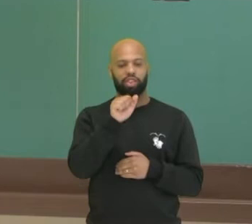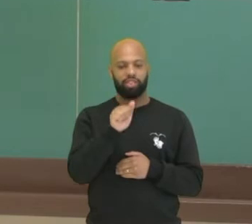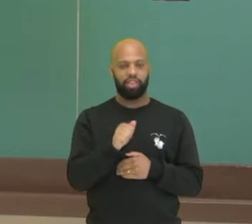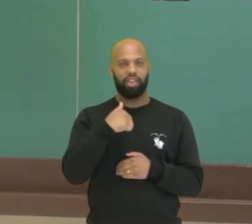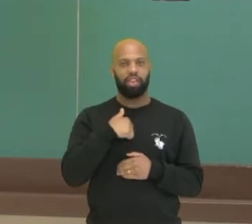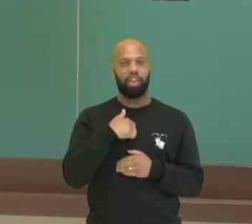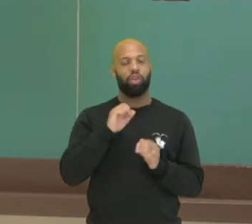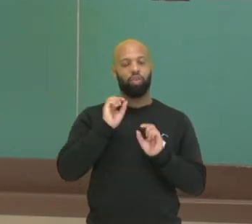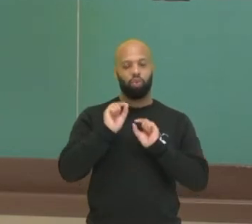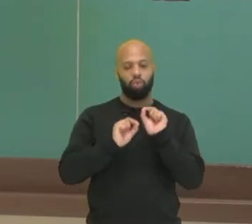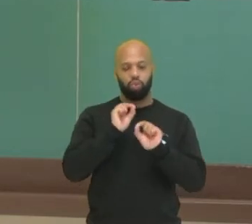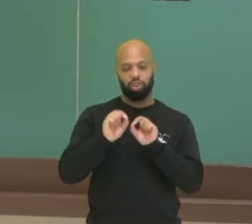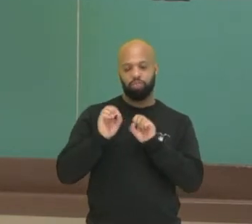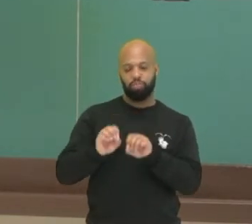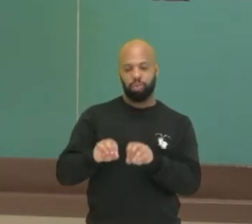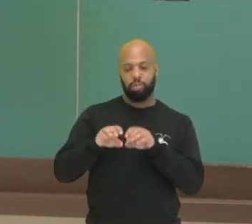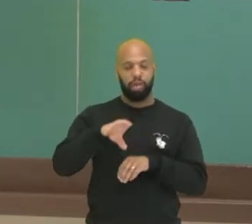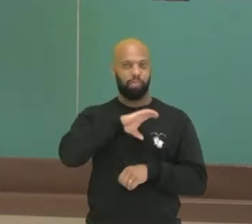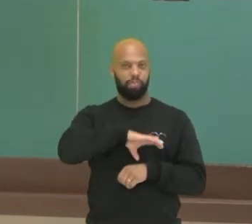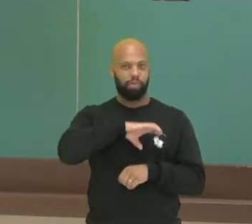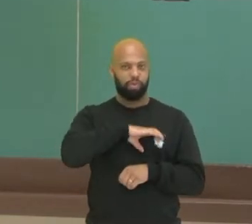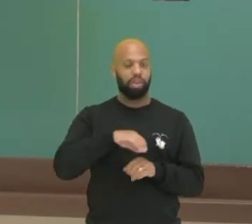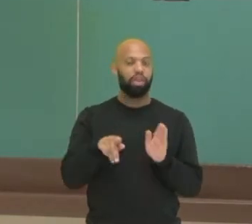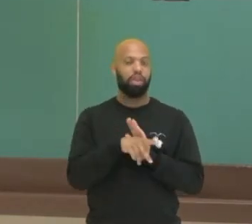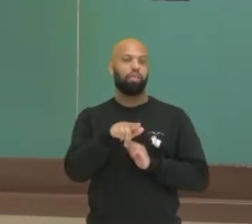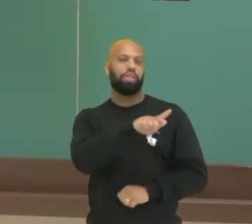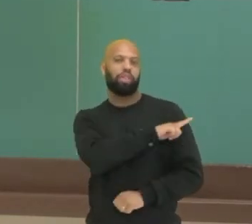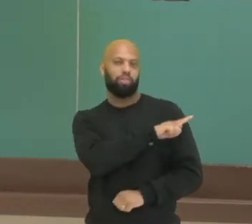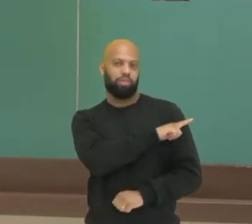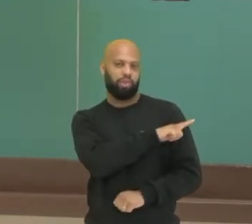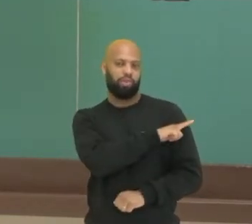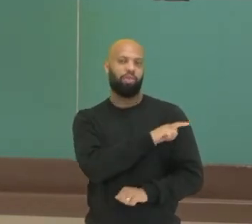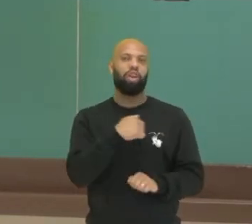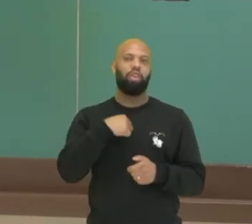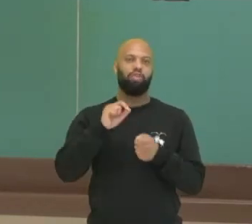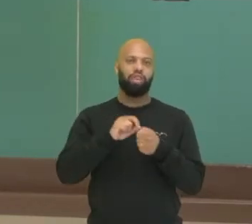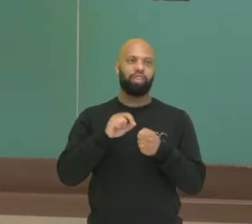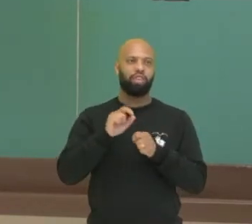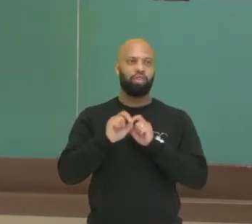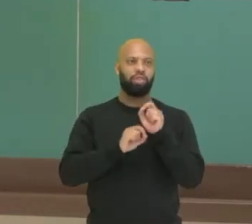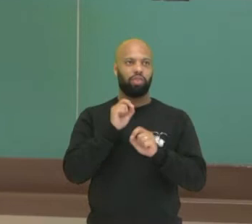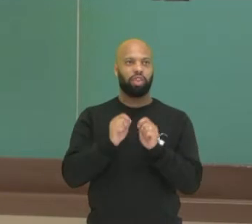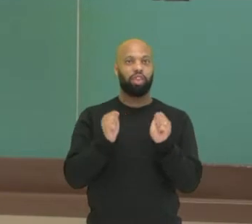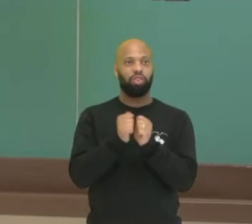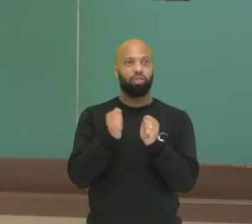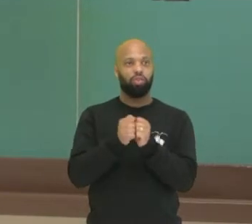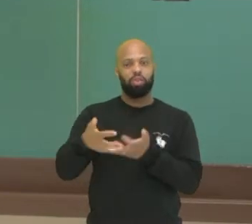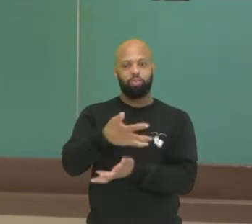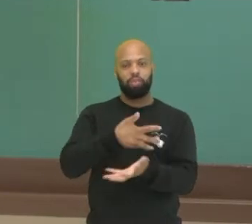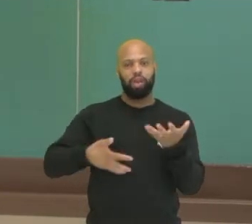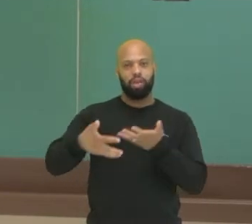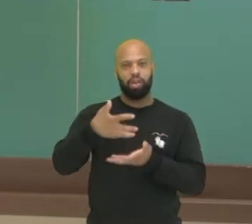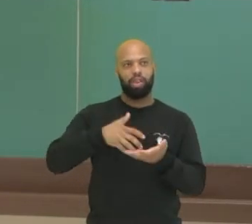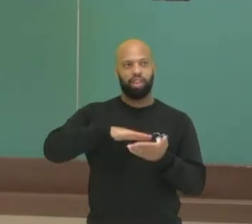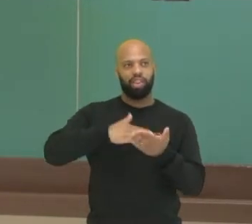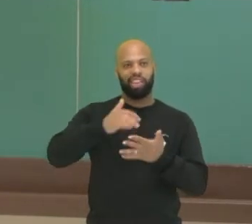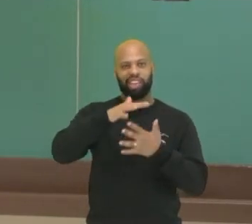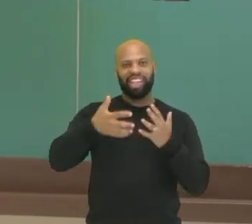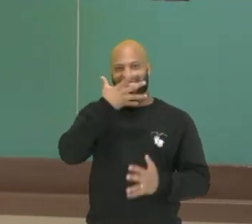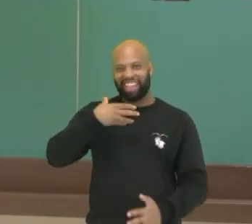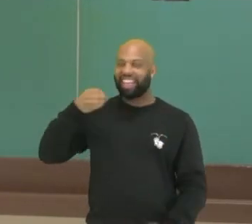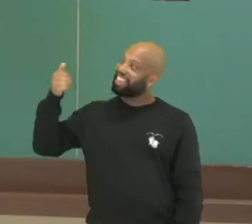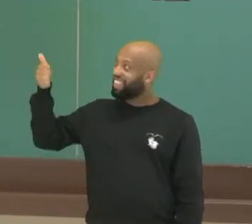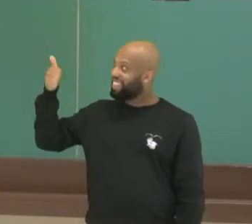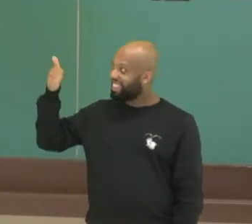estou aqui ministrando aulas de português para o 7º ano. Estou fazendo aqui a docência compartilhada com o meu colega